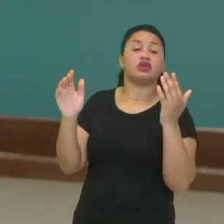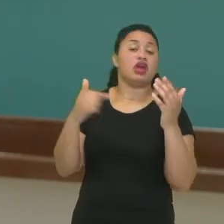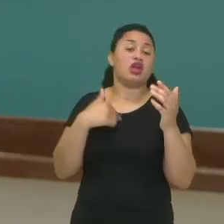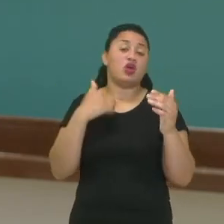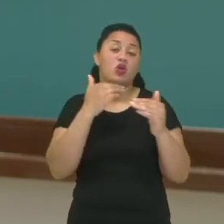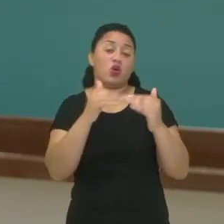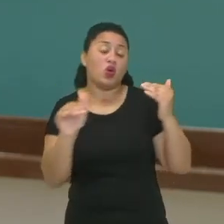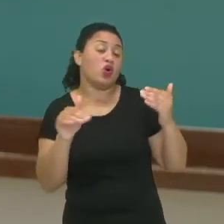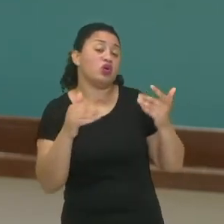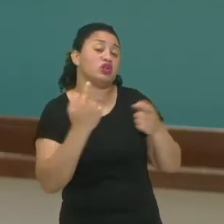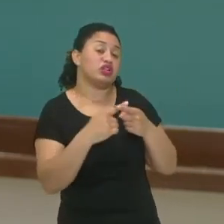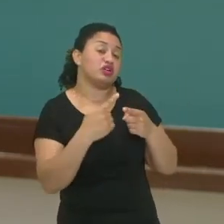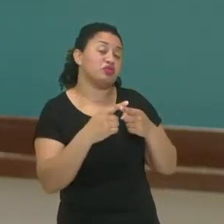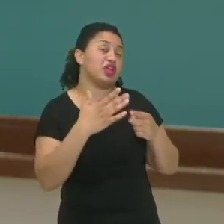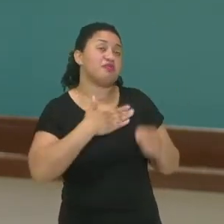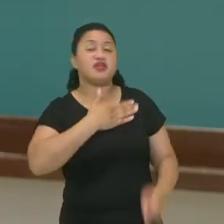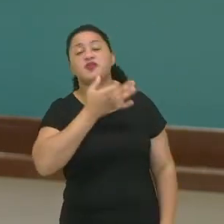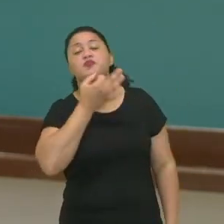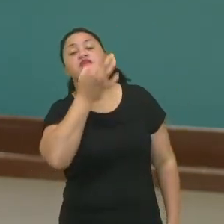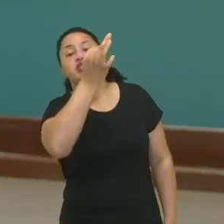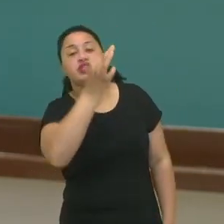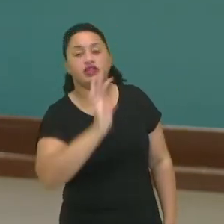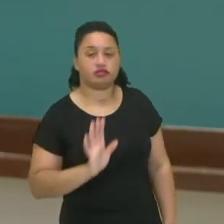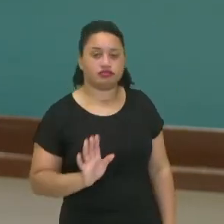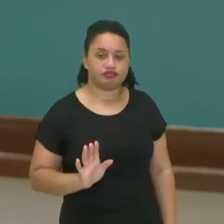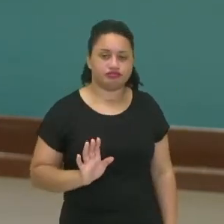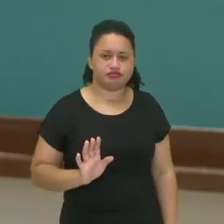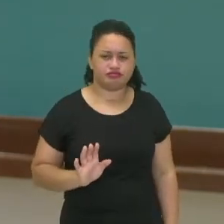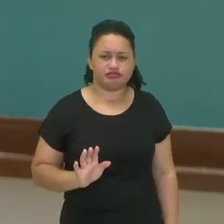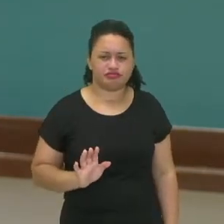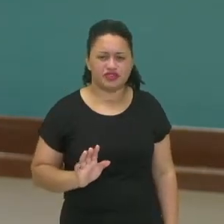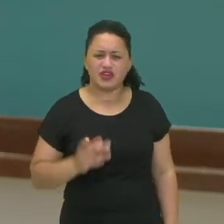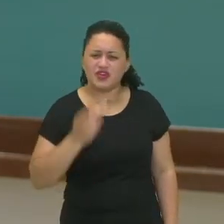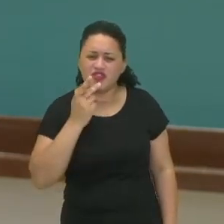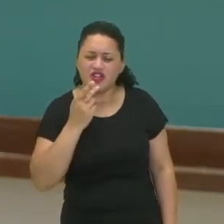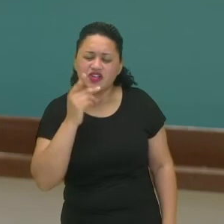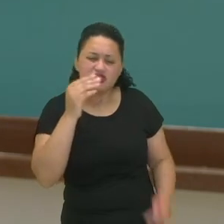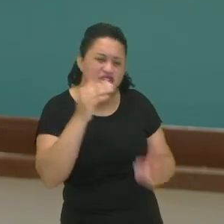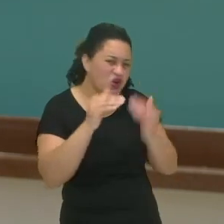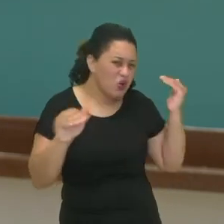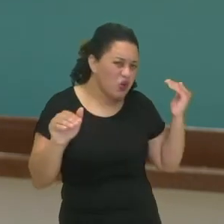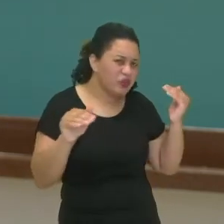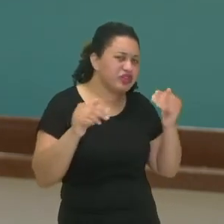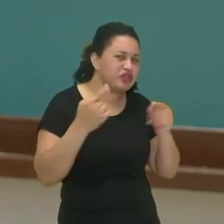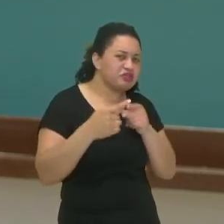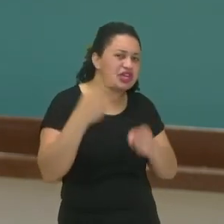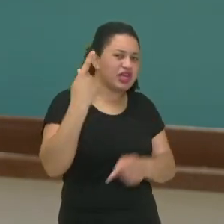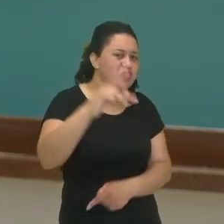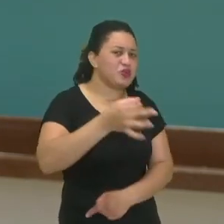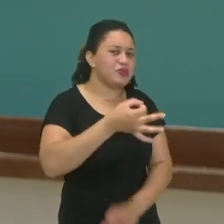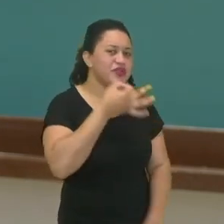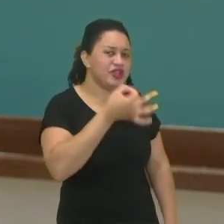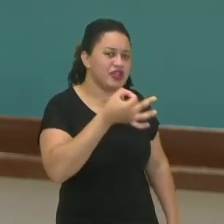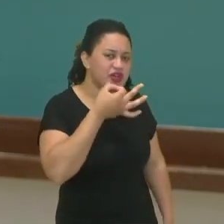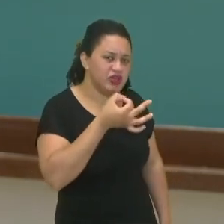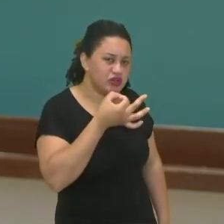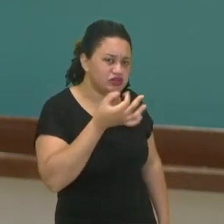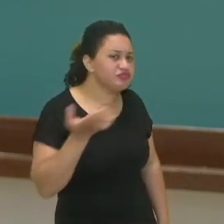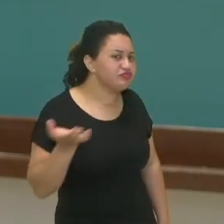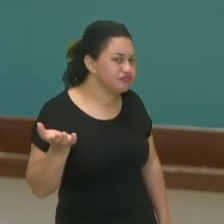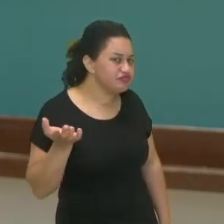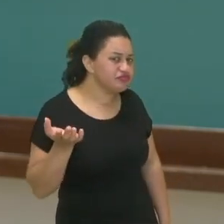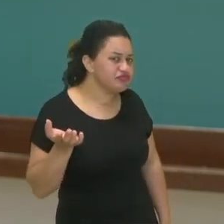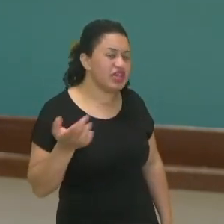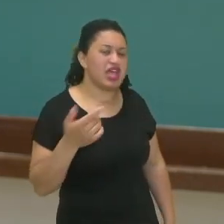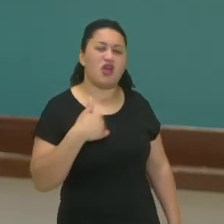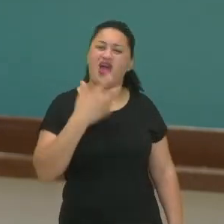porque é minha opinião. Gente, dizer que você é contra por ser a sua opinião, porque é o que